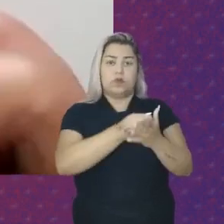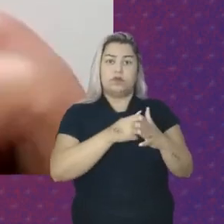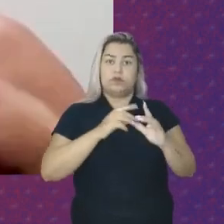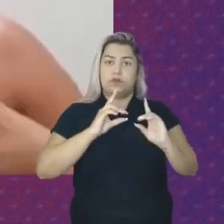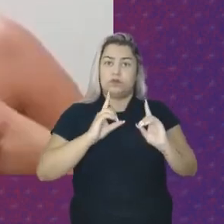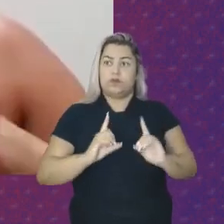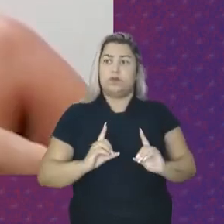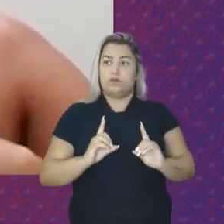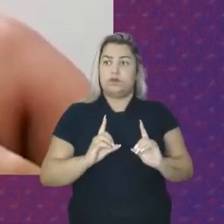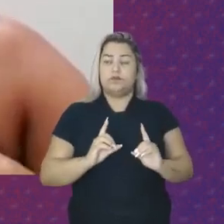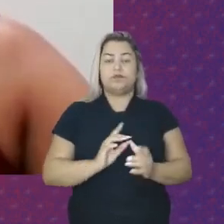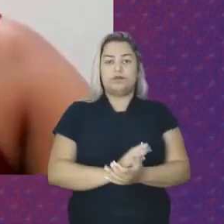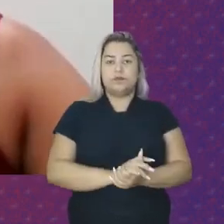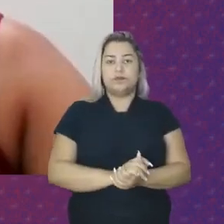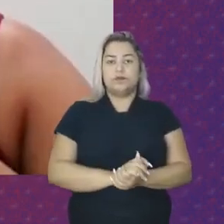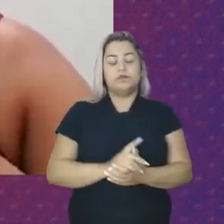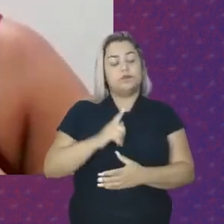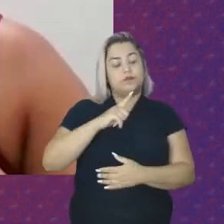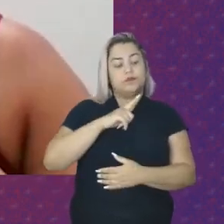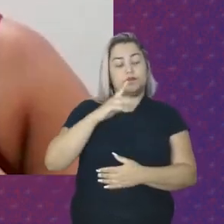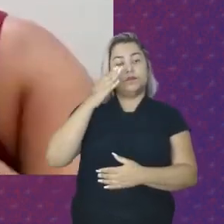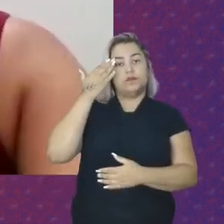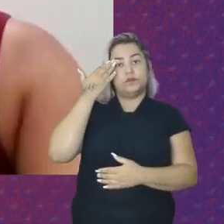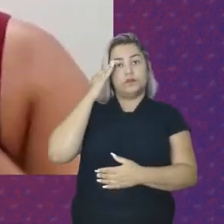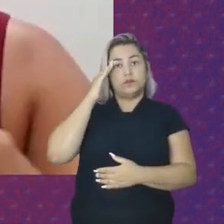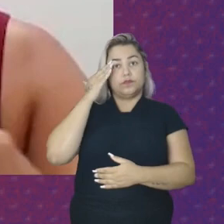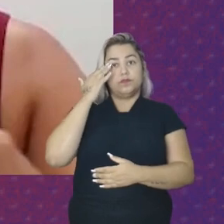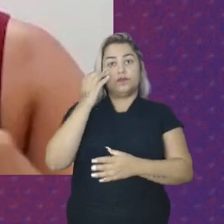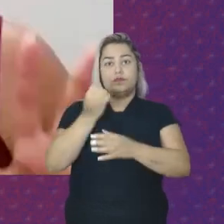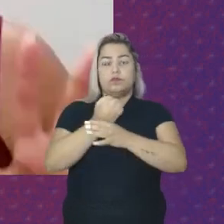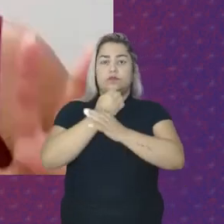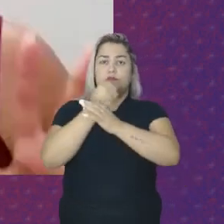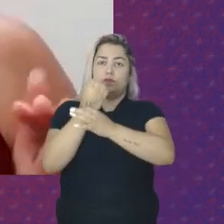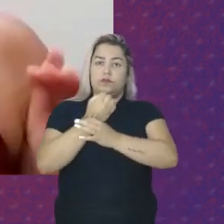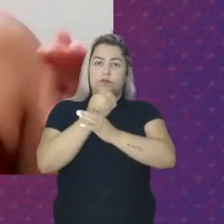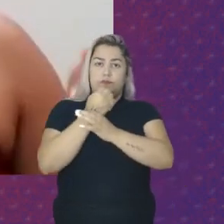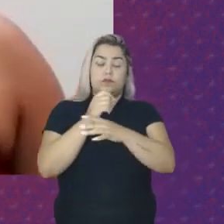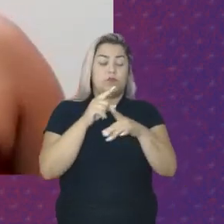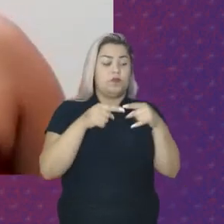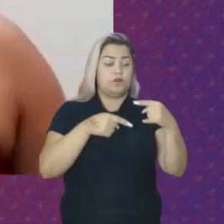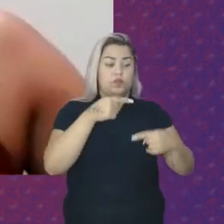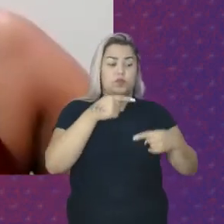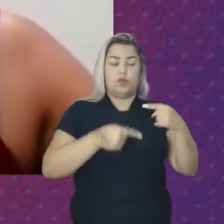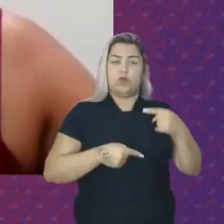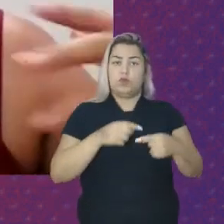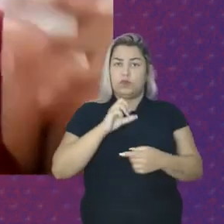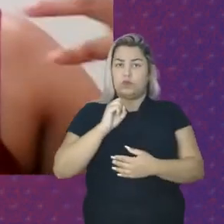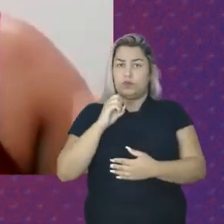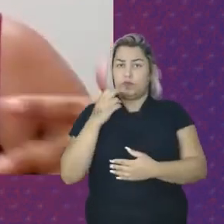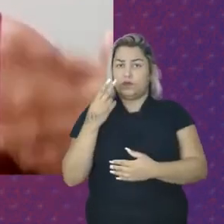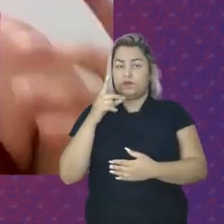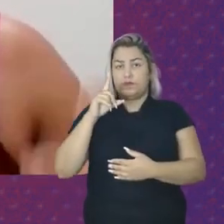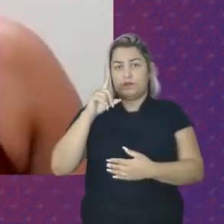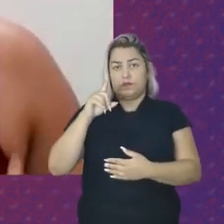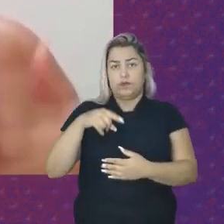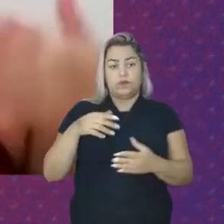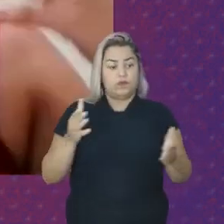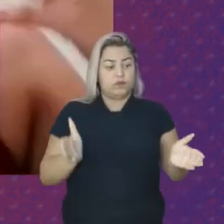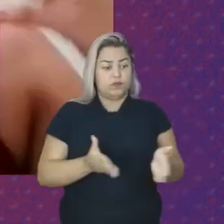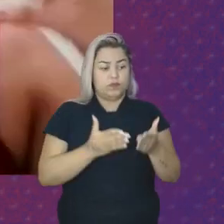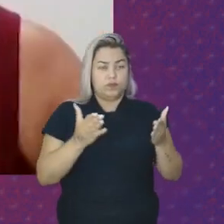a articulação, né, entendendo a segurança como uma política transversal, ou seja, passou a estimular